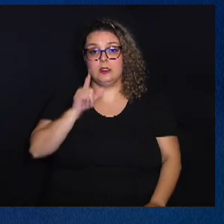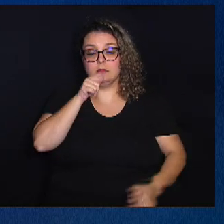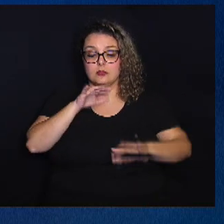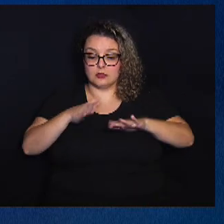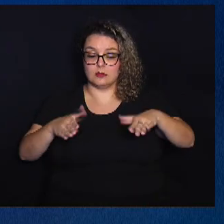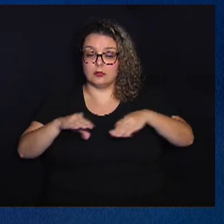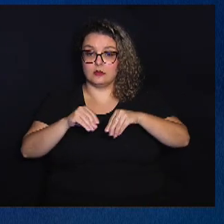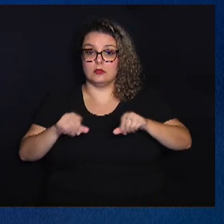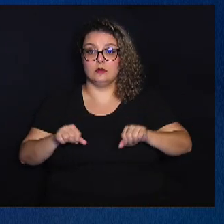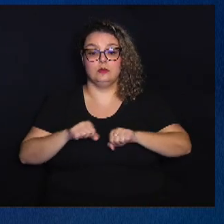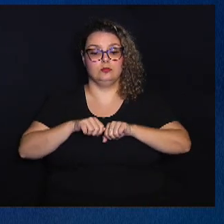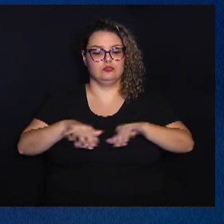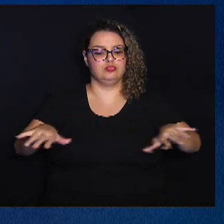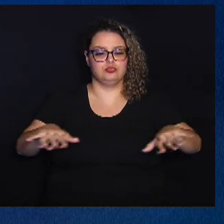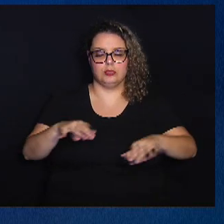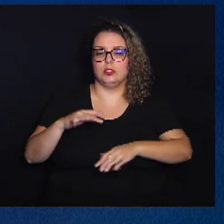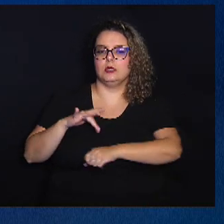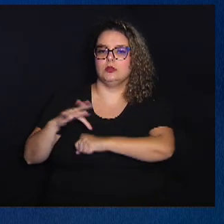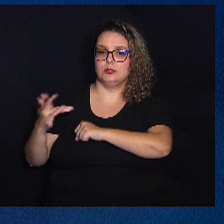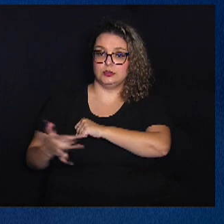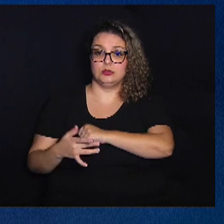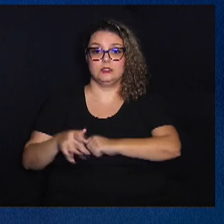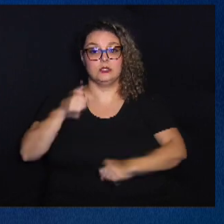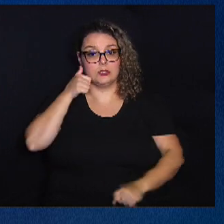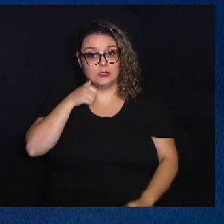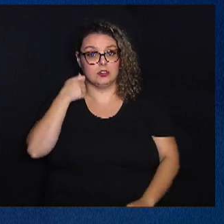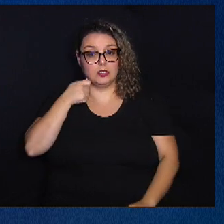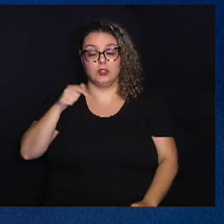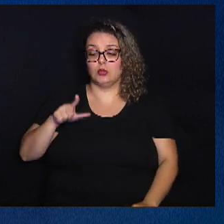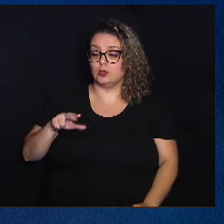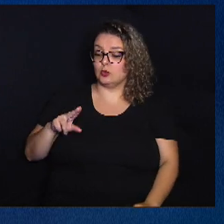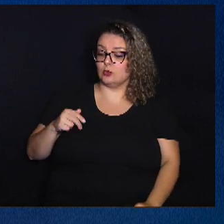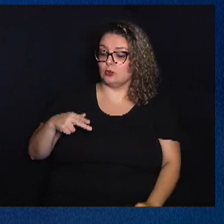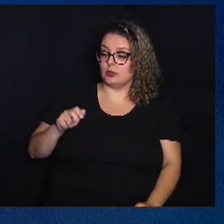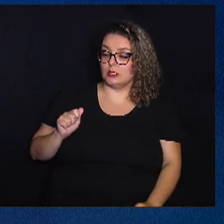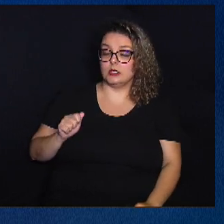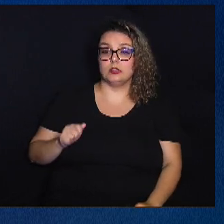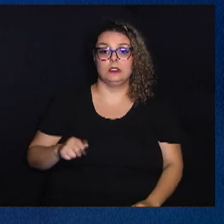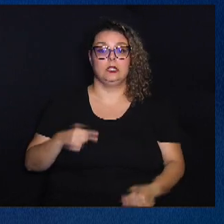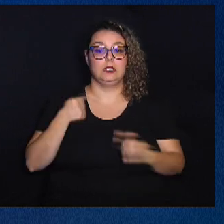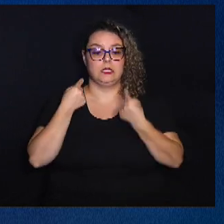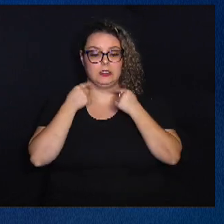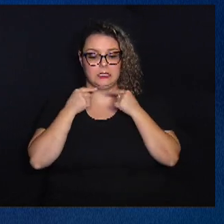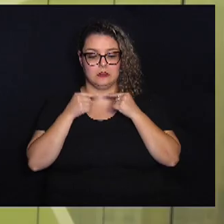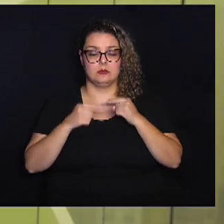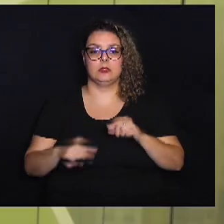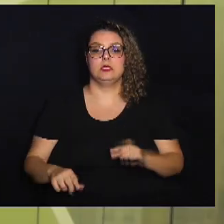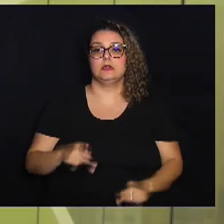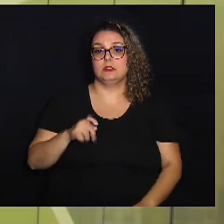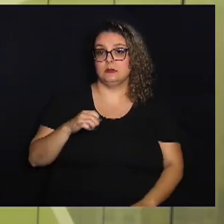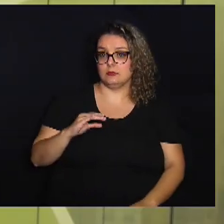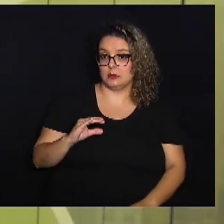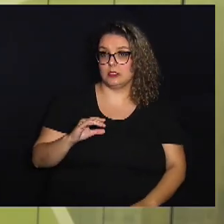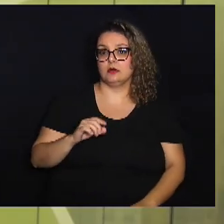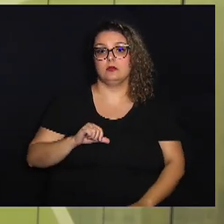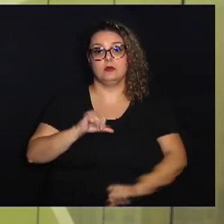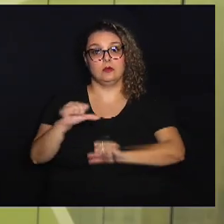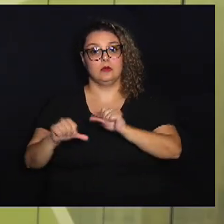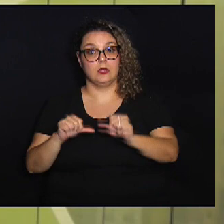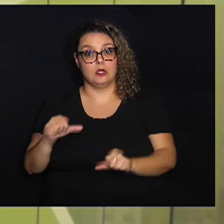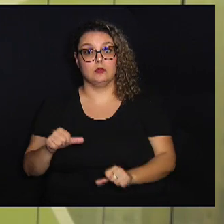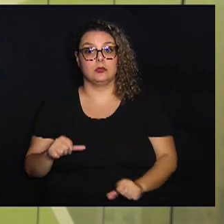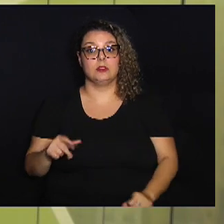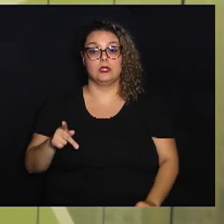redes sociais, inclusive com o vídeo da atriz Luana Piovani criticando essa PEC, que, se aprovada, vai mudar o regime de